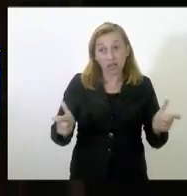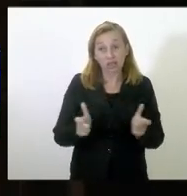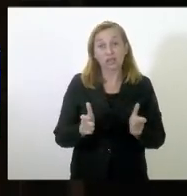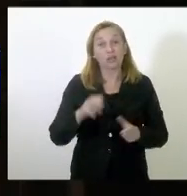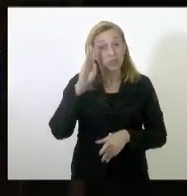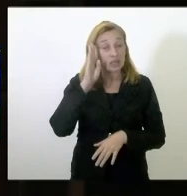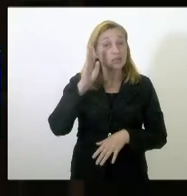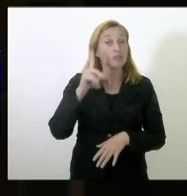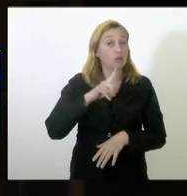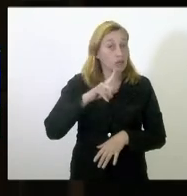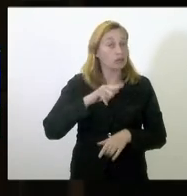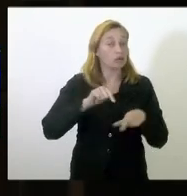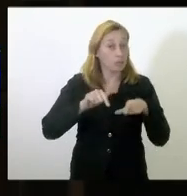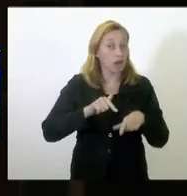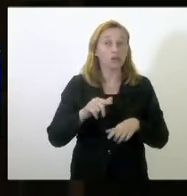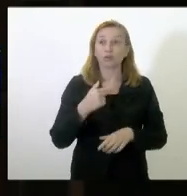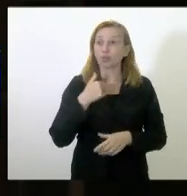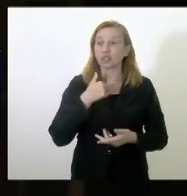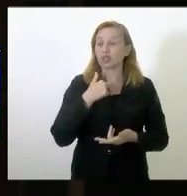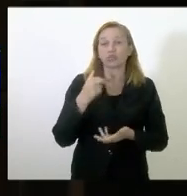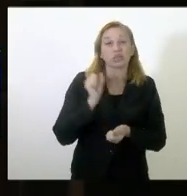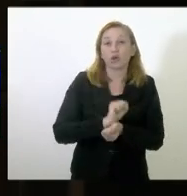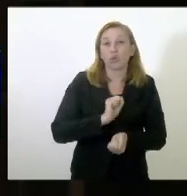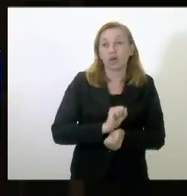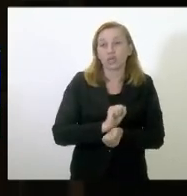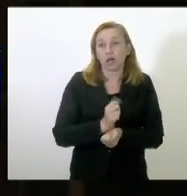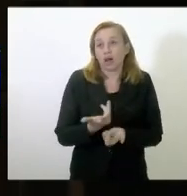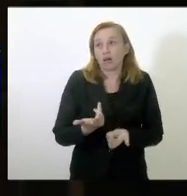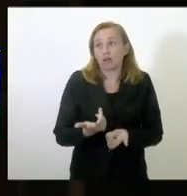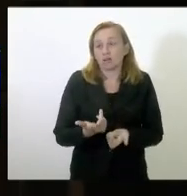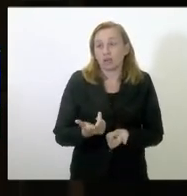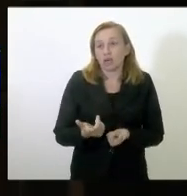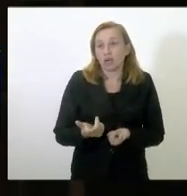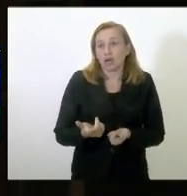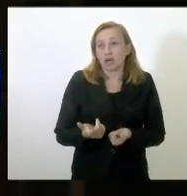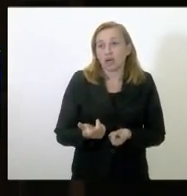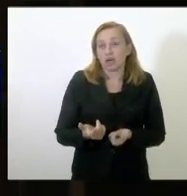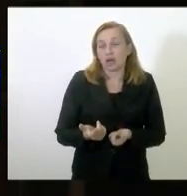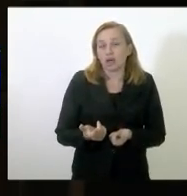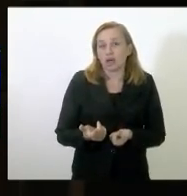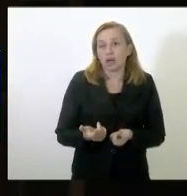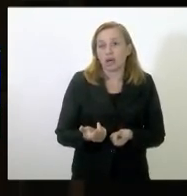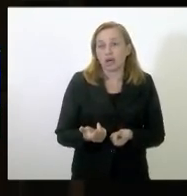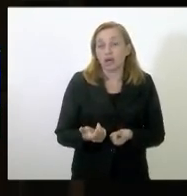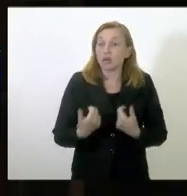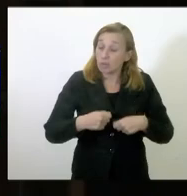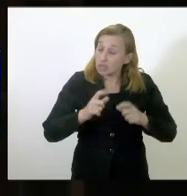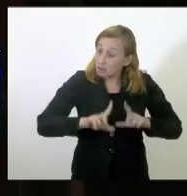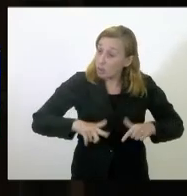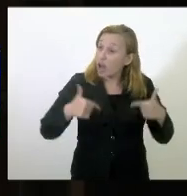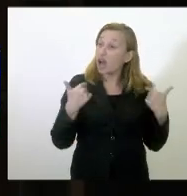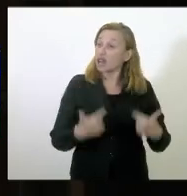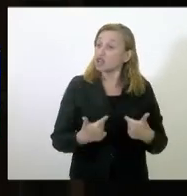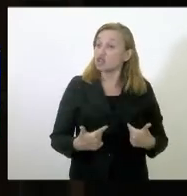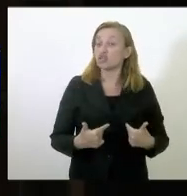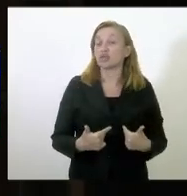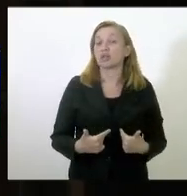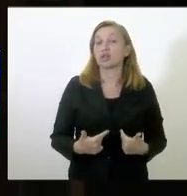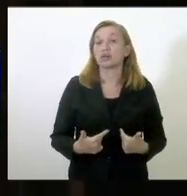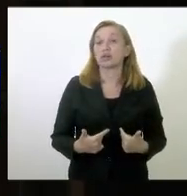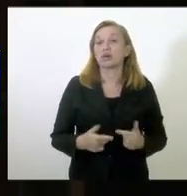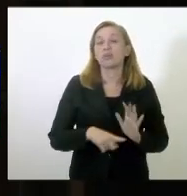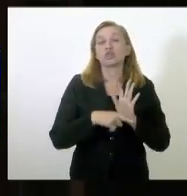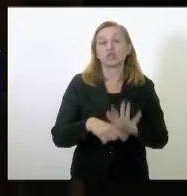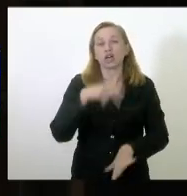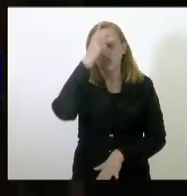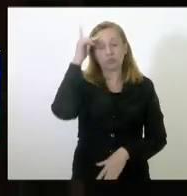nós não podemos esperar. Enquanto o emprego não vem, nós temos que socorrer, de alguma maneira, essas pessoas